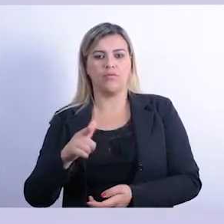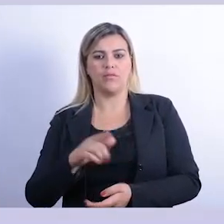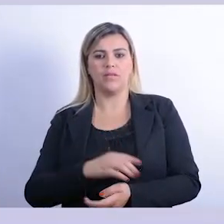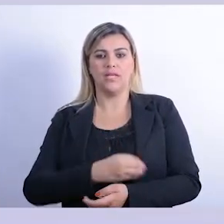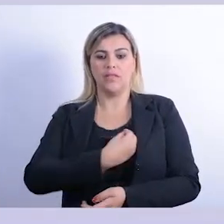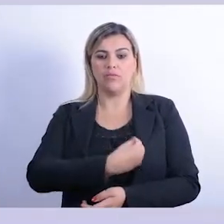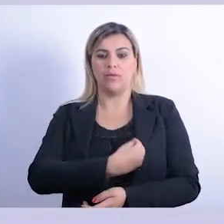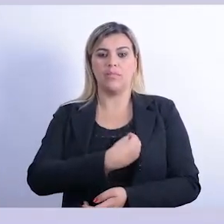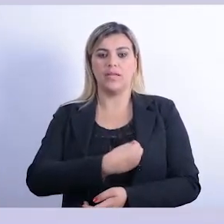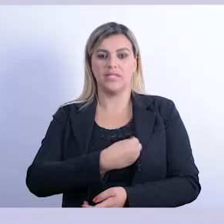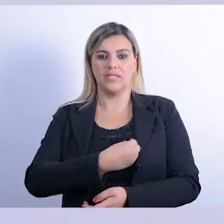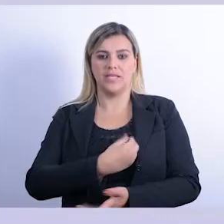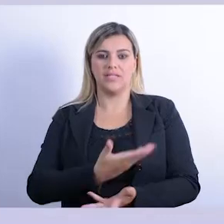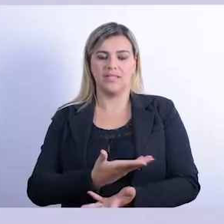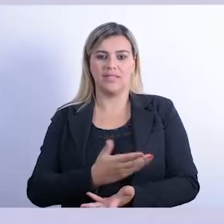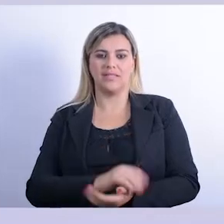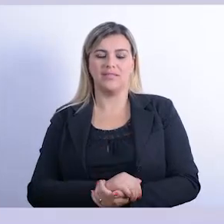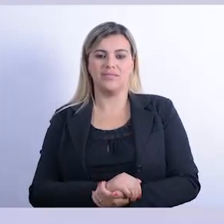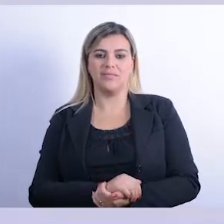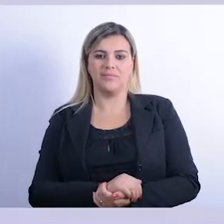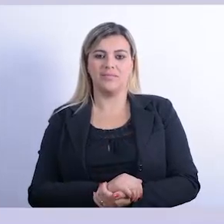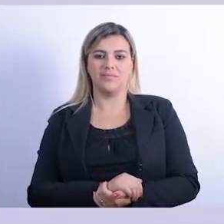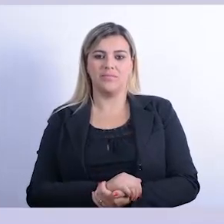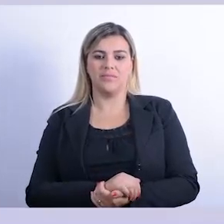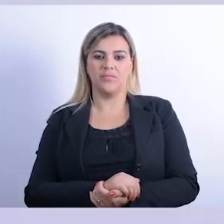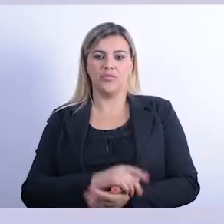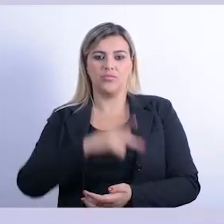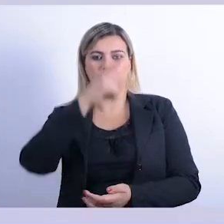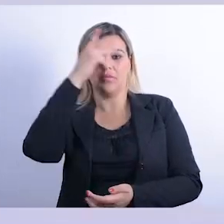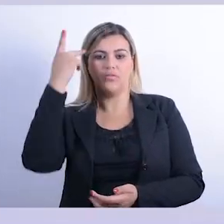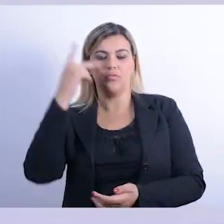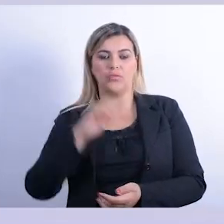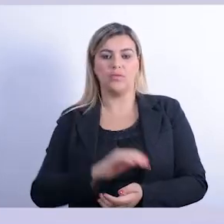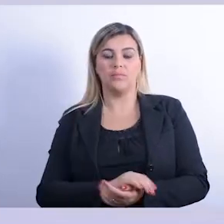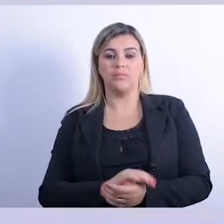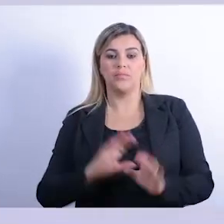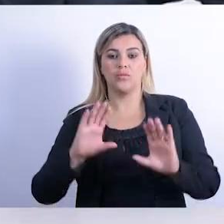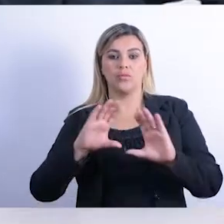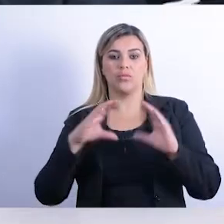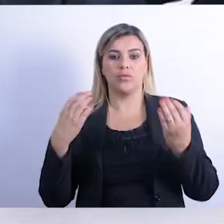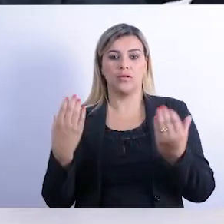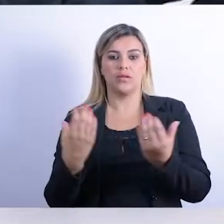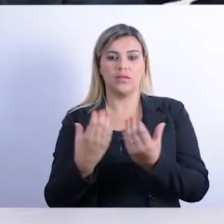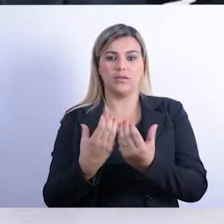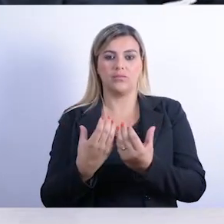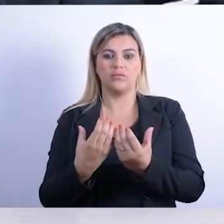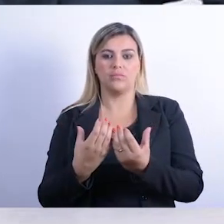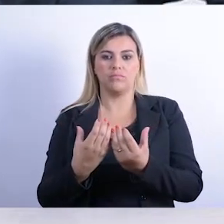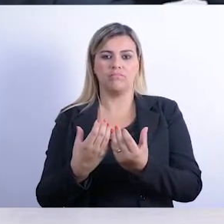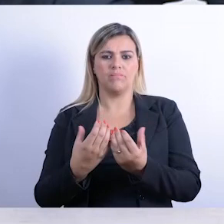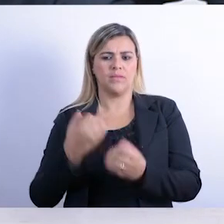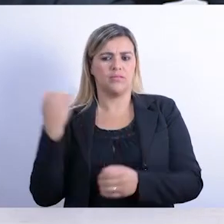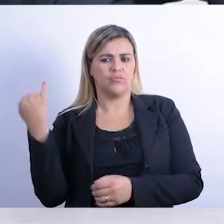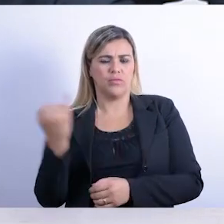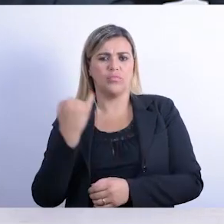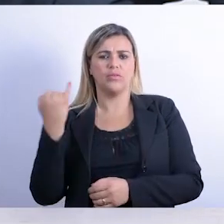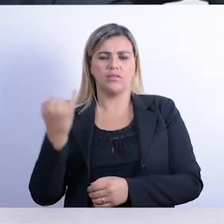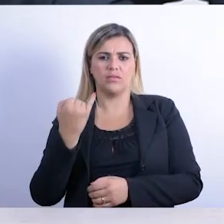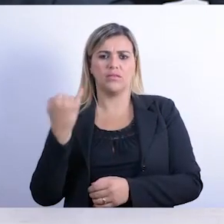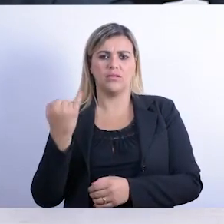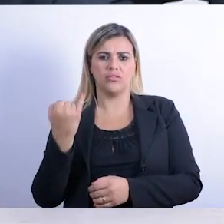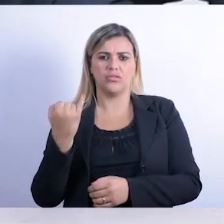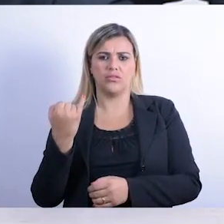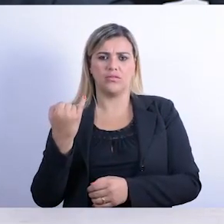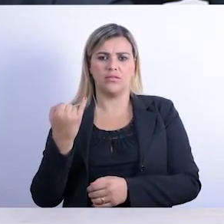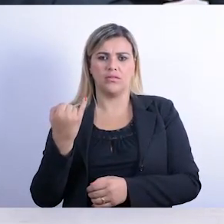também teve uma presença VIP no encerramento que deu um relato pessoal, né, da Aureliano Chaves. Bom, o Congresso ele foi realmente um